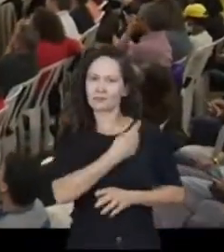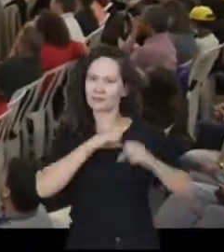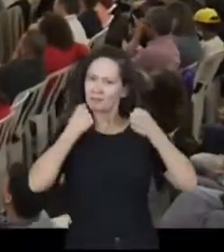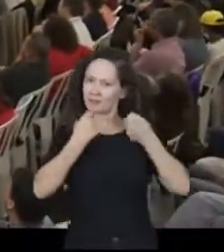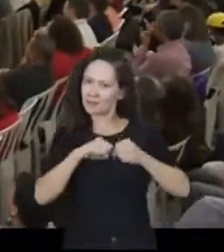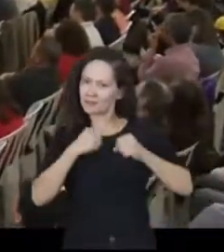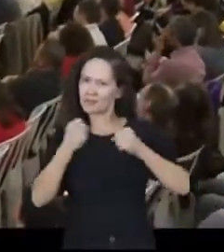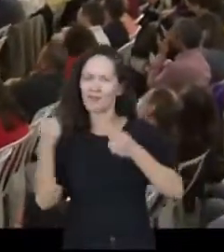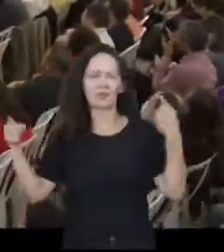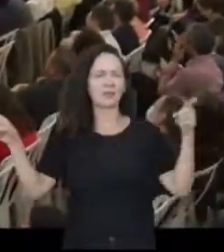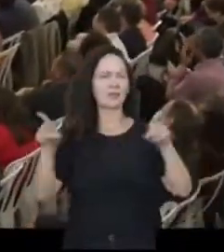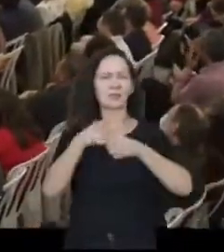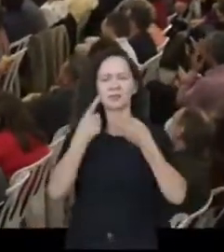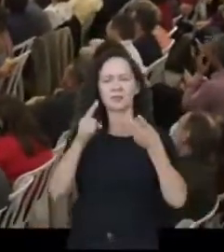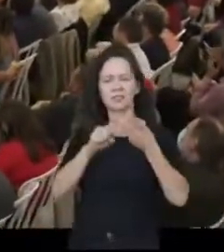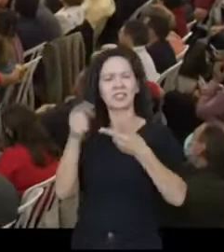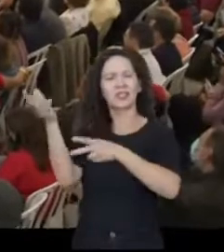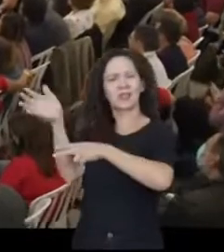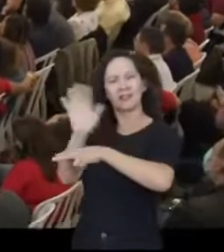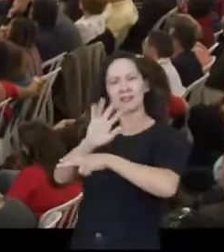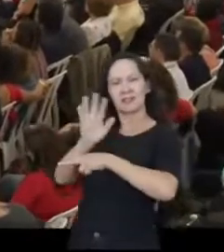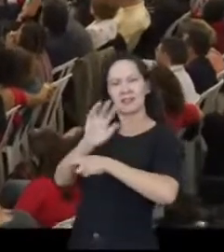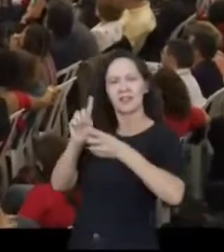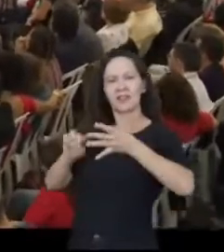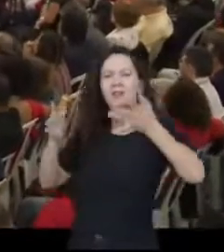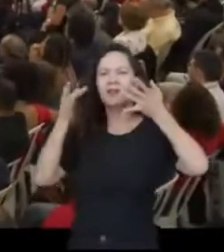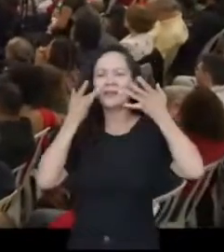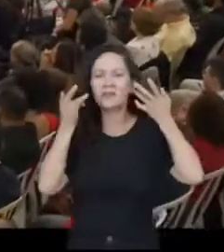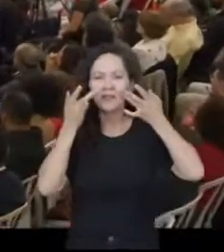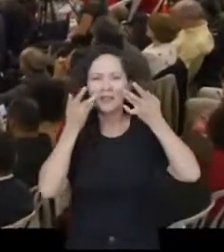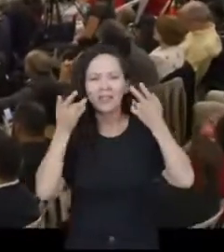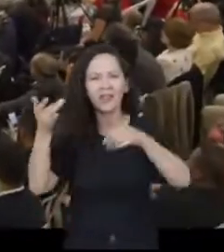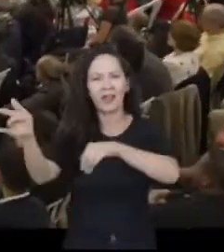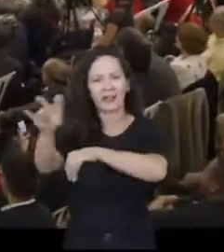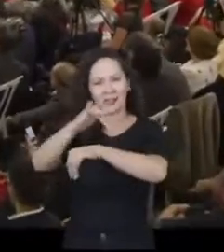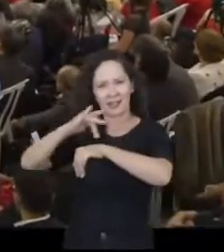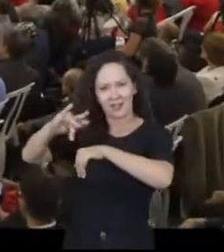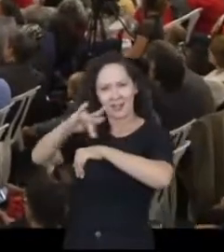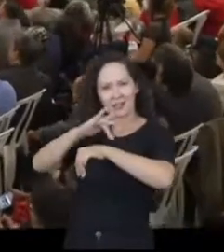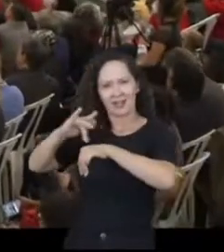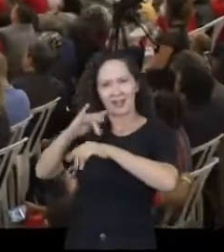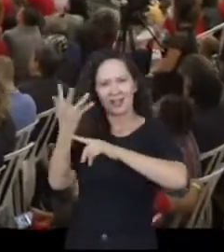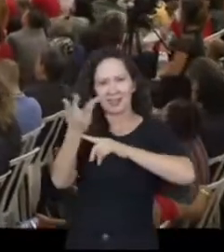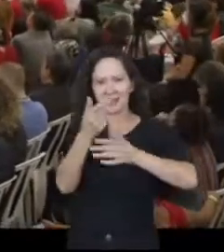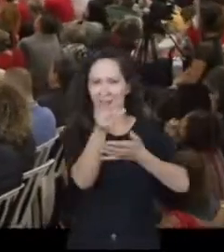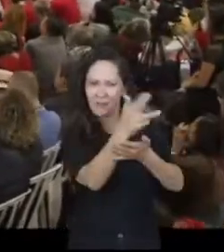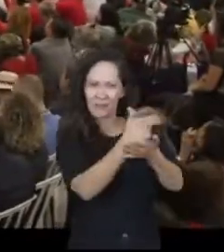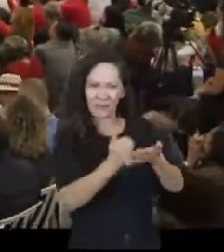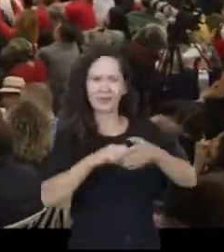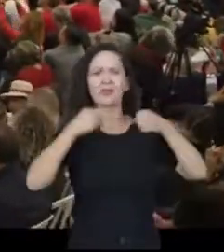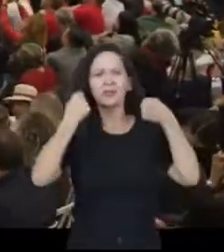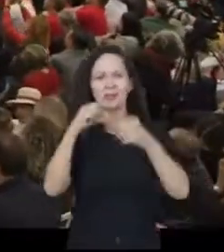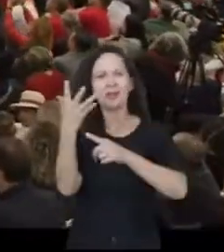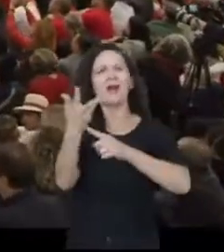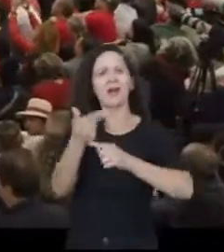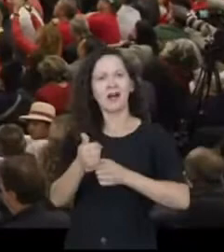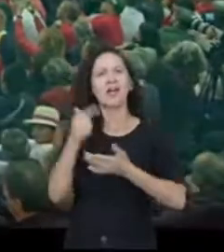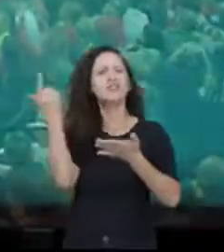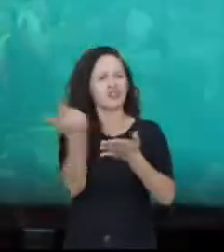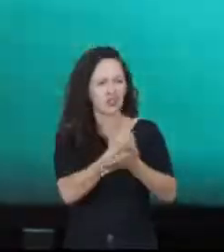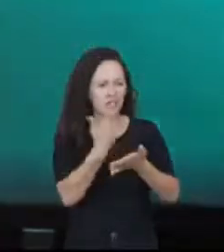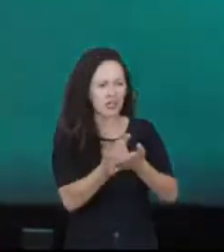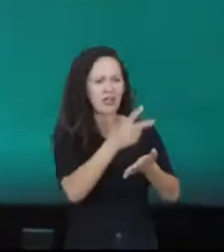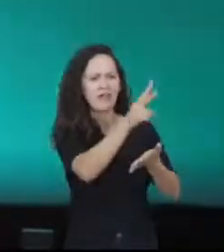do cinema, do teatro, da dança, das artes plásticas. Precisamos de livro em vez de